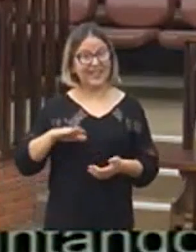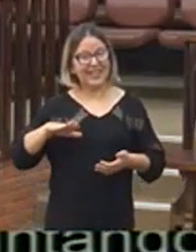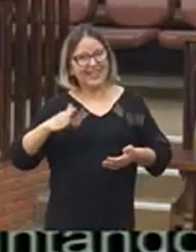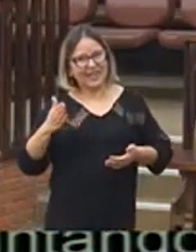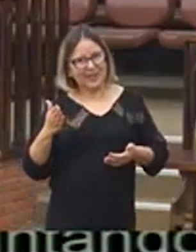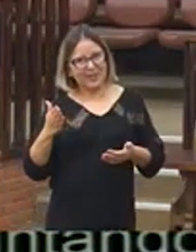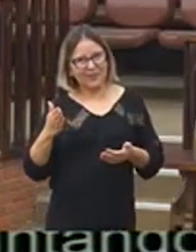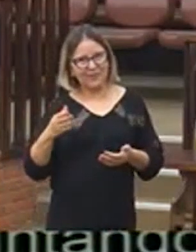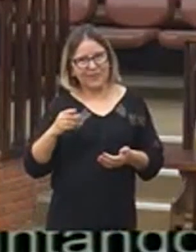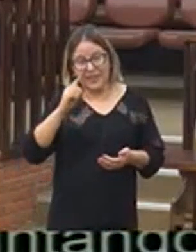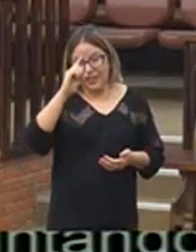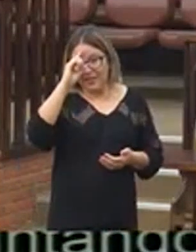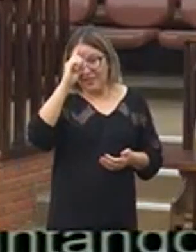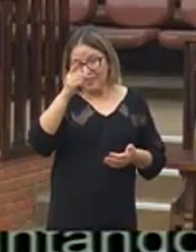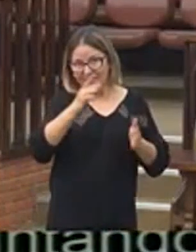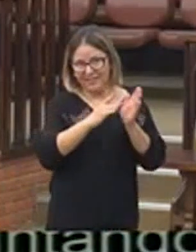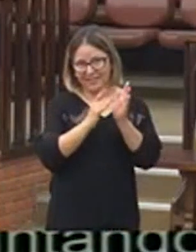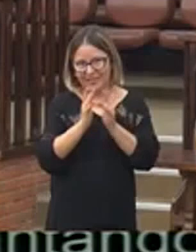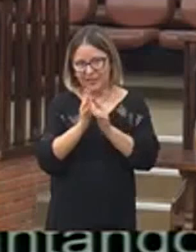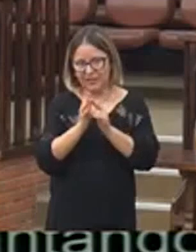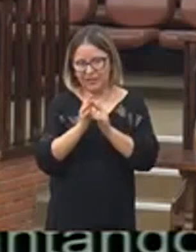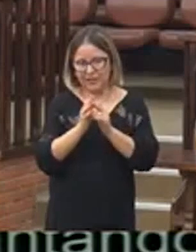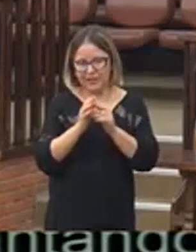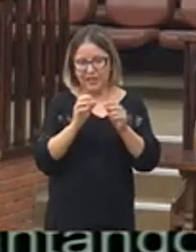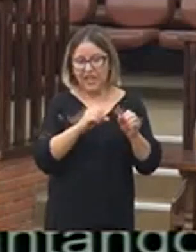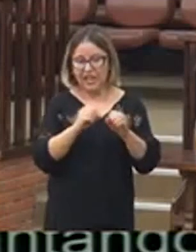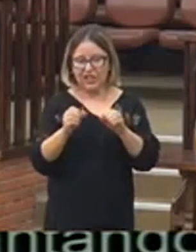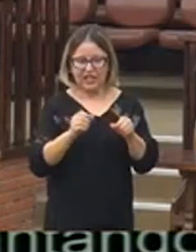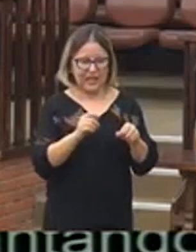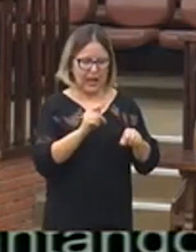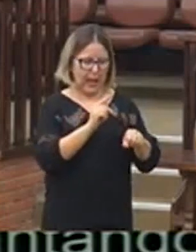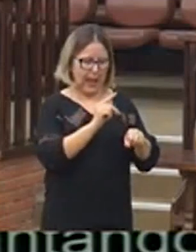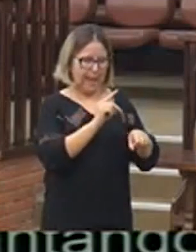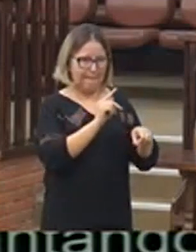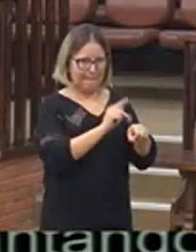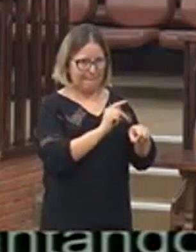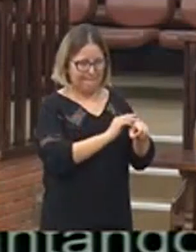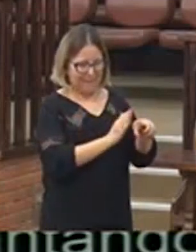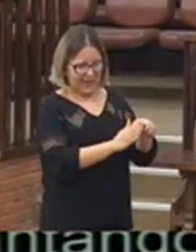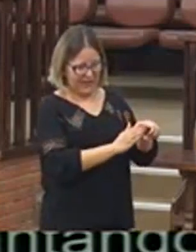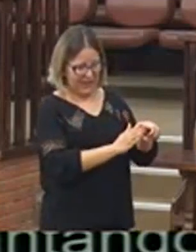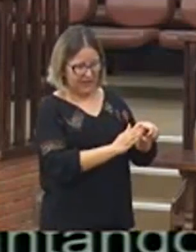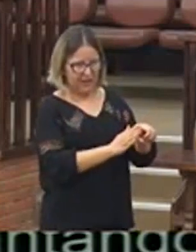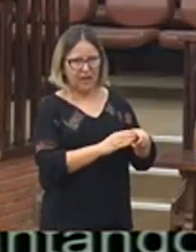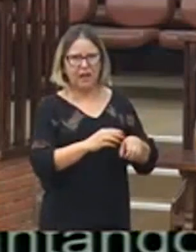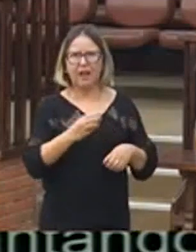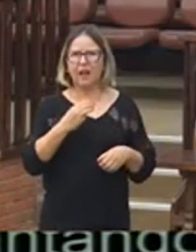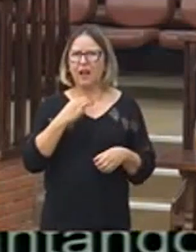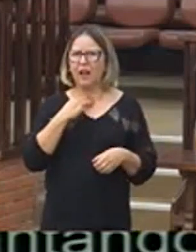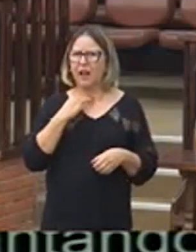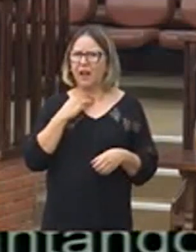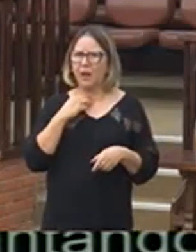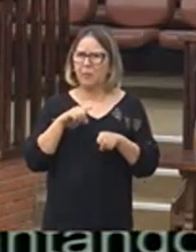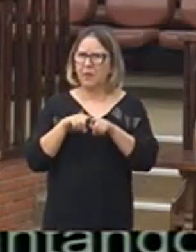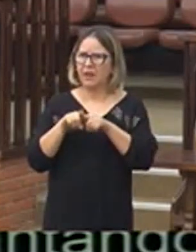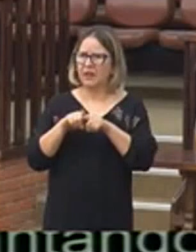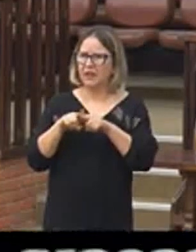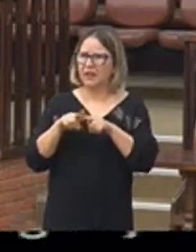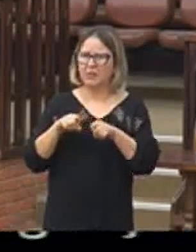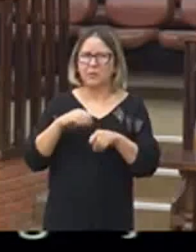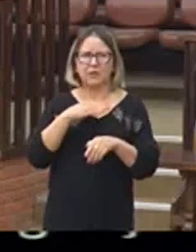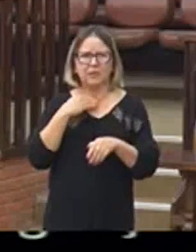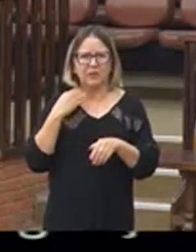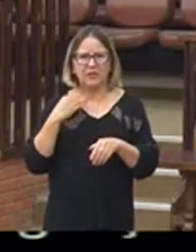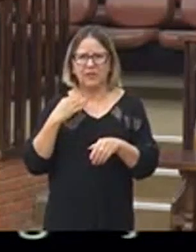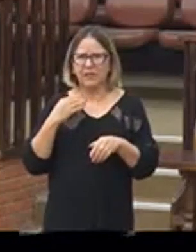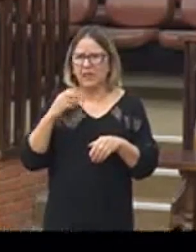Então ordenou Jesus: tirai a pedra. Disse-lhe Marta, irmã do morto: Senhor, já cheira mal, porque